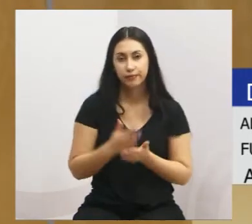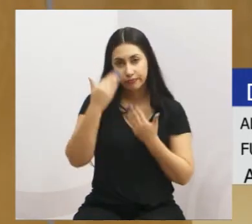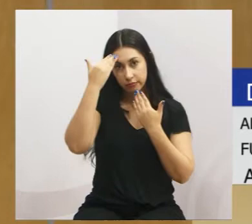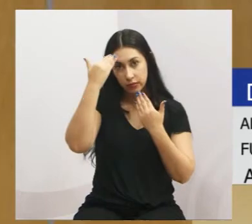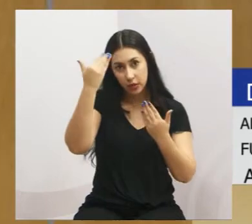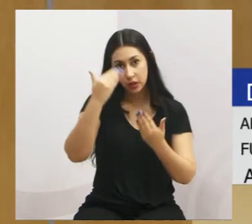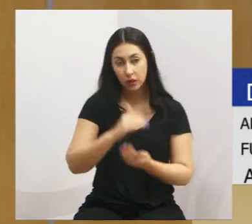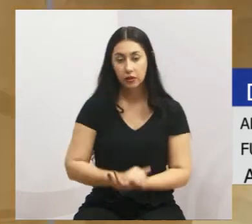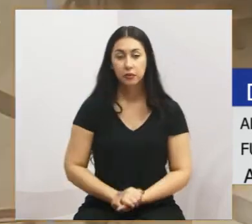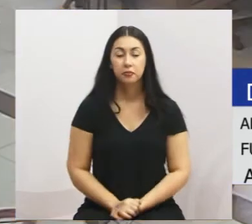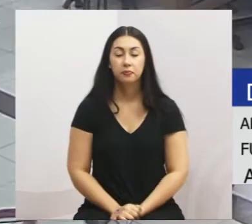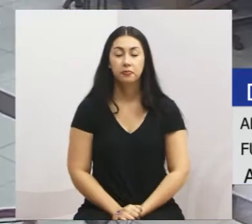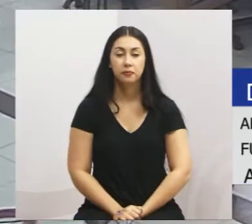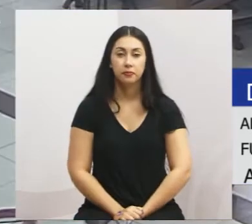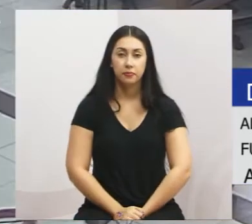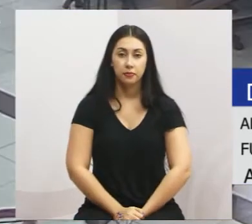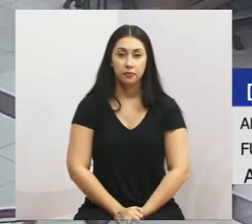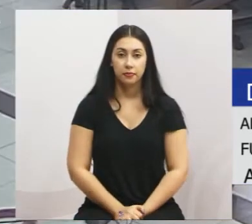Obrigado.